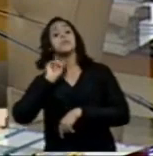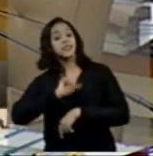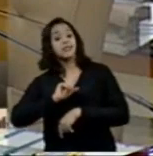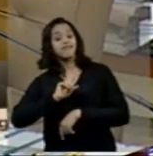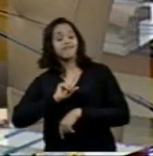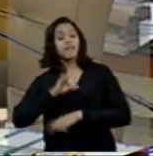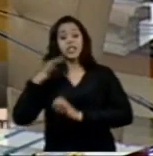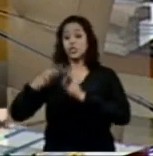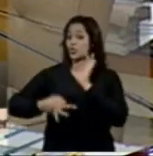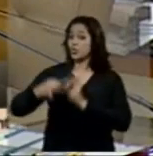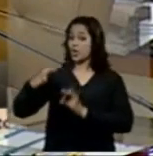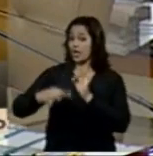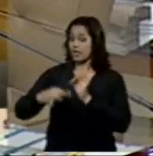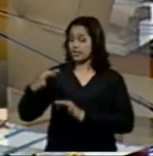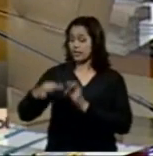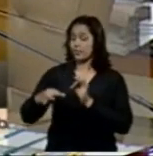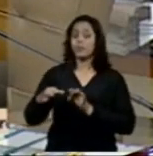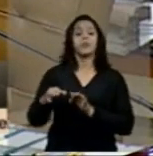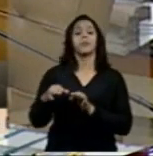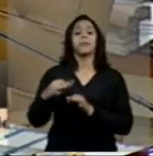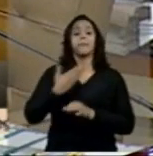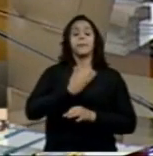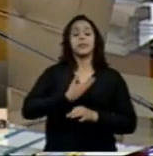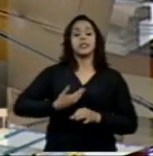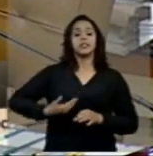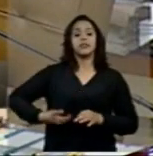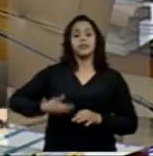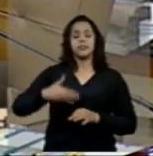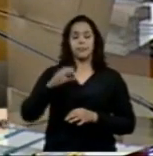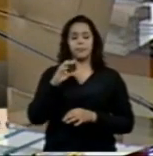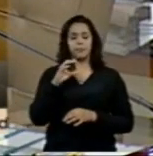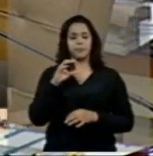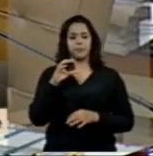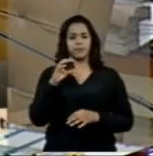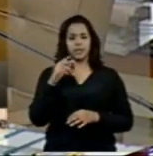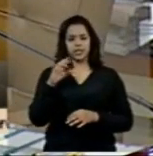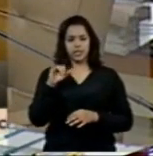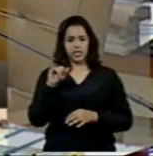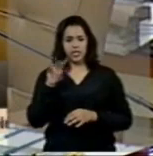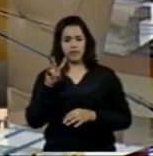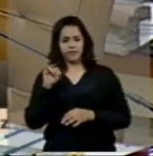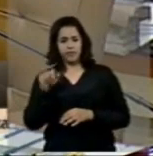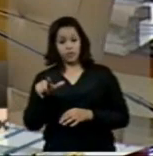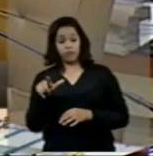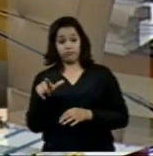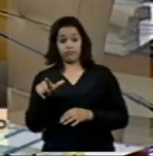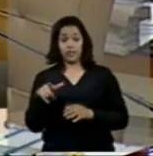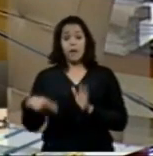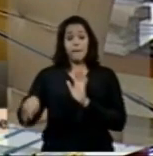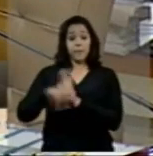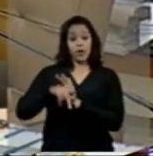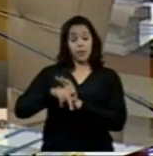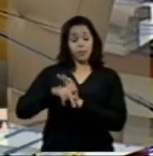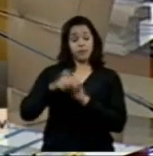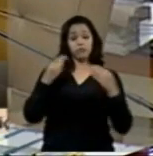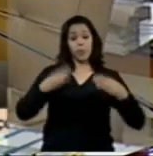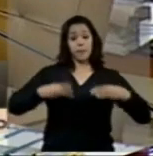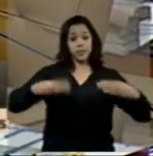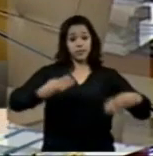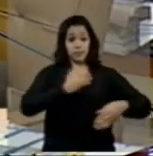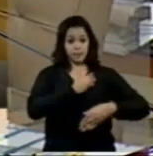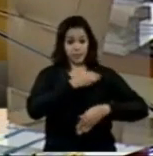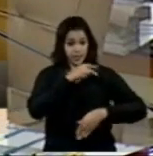julgamento de uma ação civil pública, ajuizada pelo Ministério Público do Trabalho,